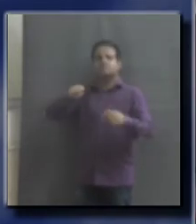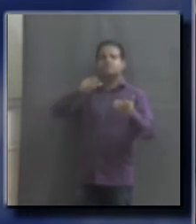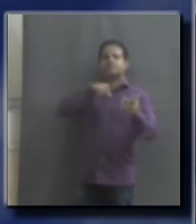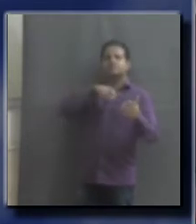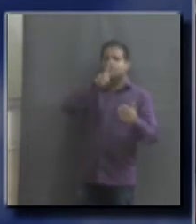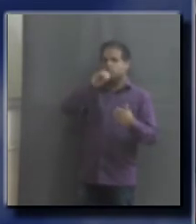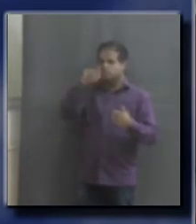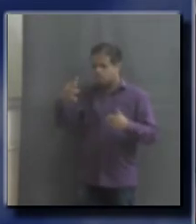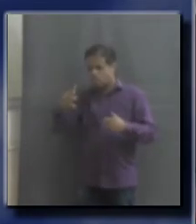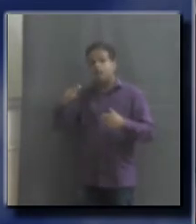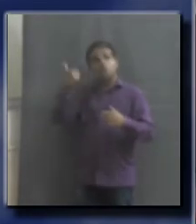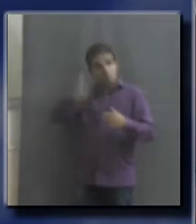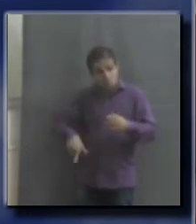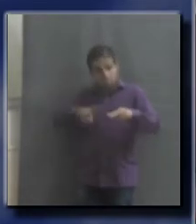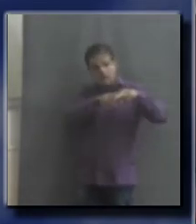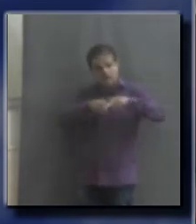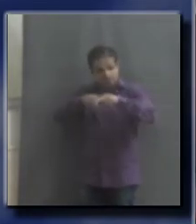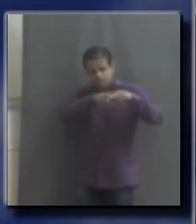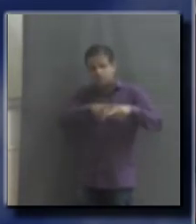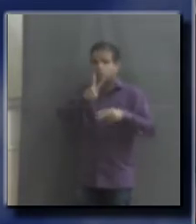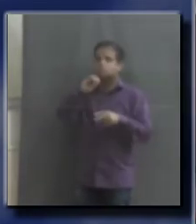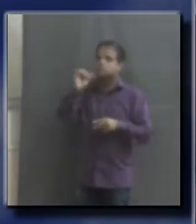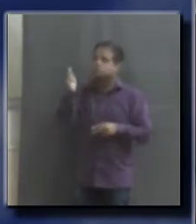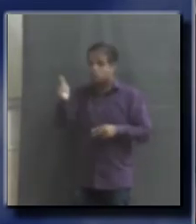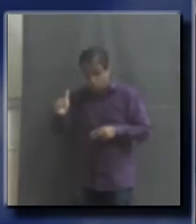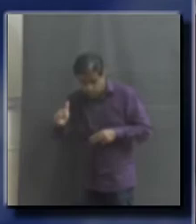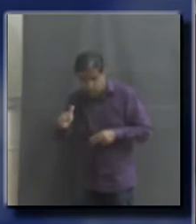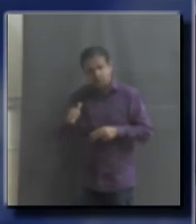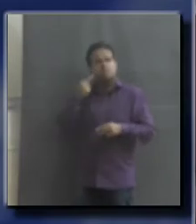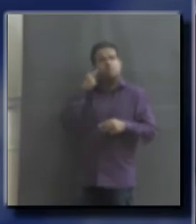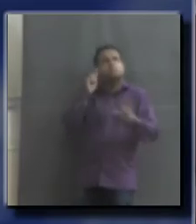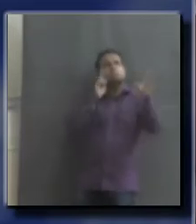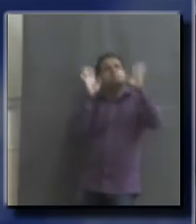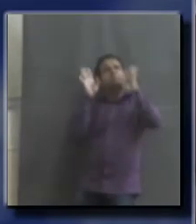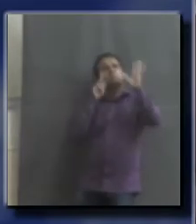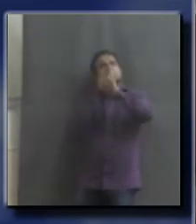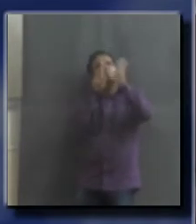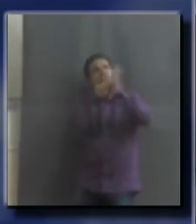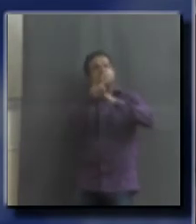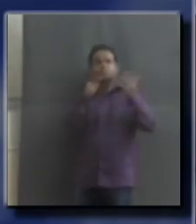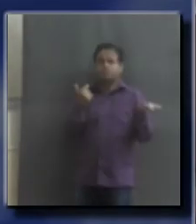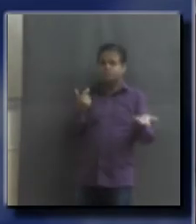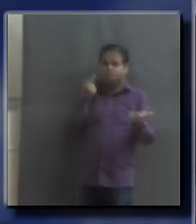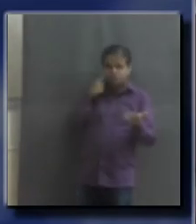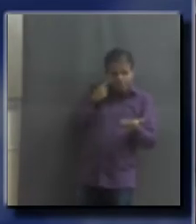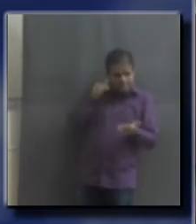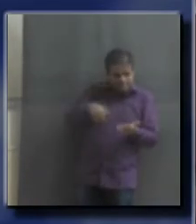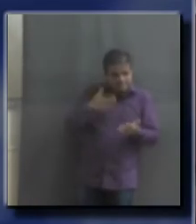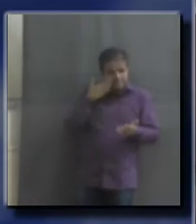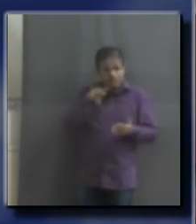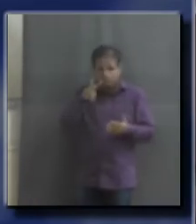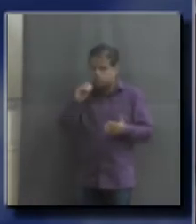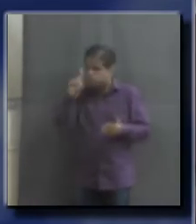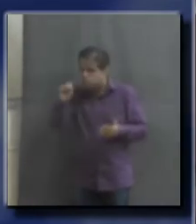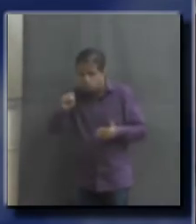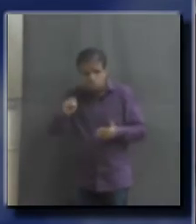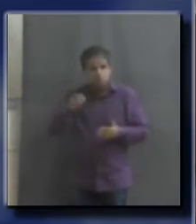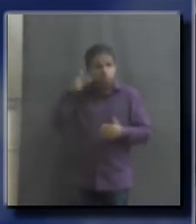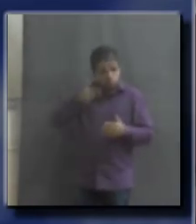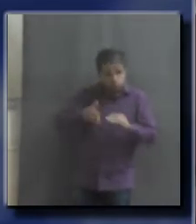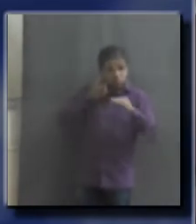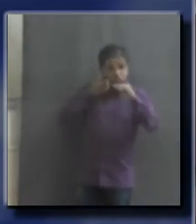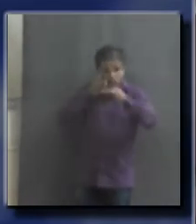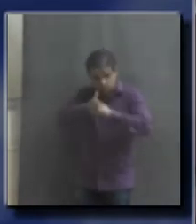revisão para 2011, e fico me perguntando, será que a gente tem noção que agora, em 2018, a gente está participando de um